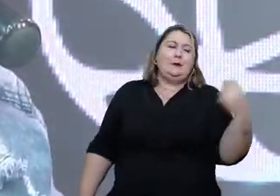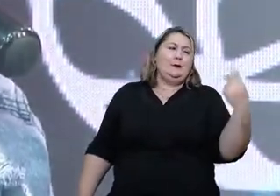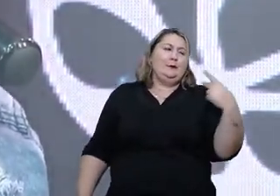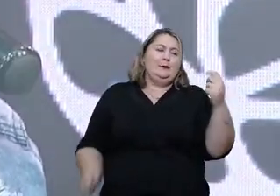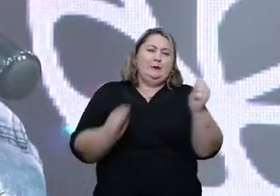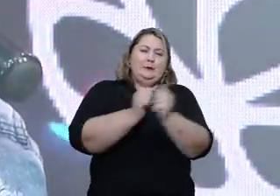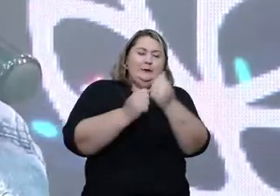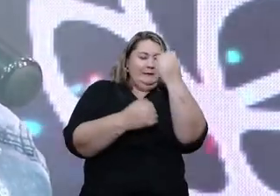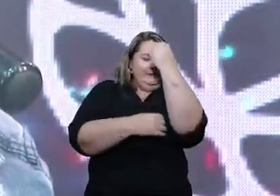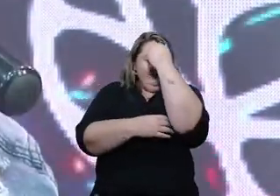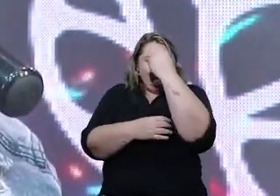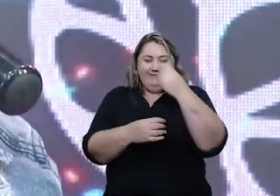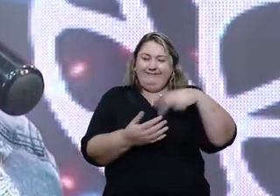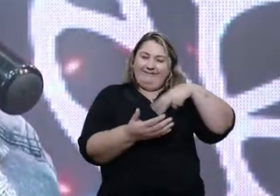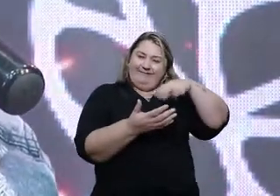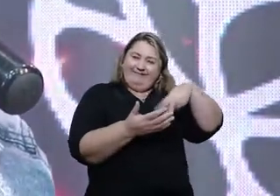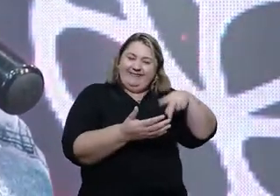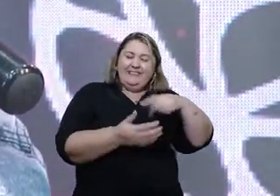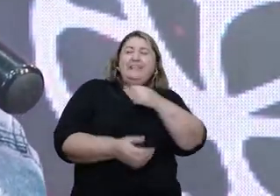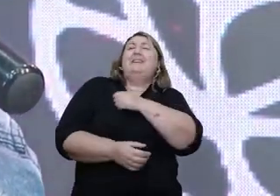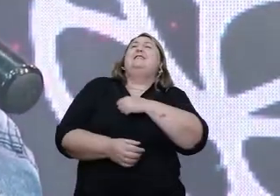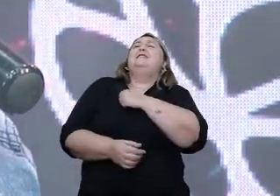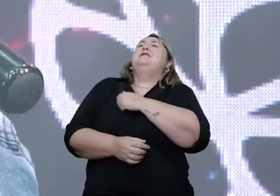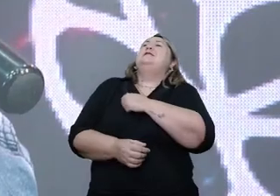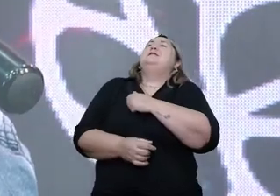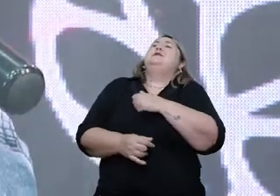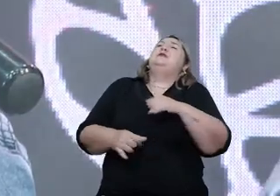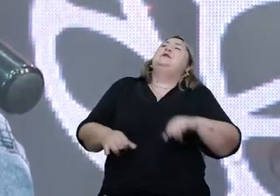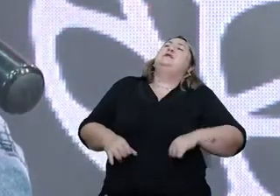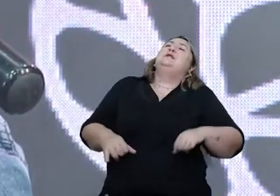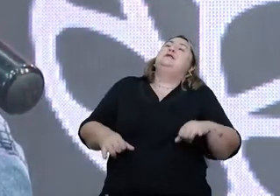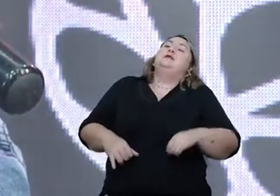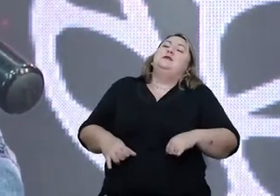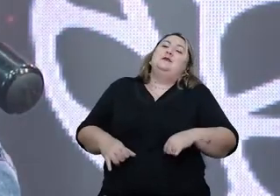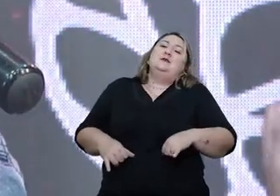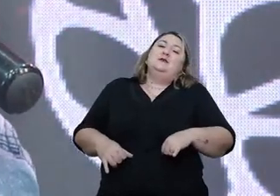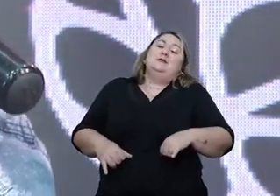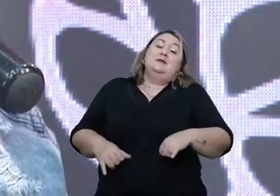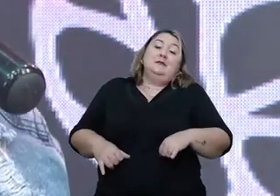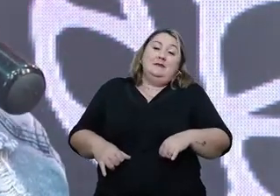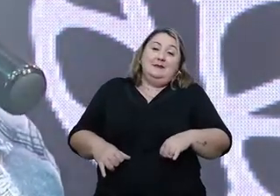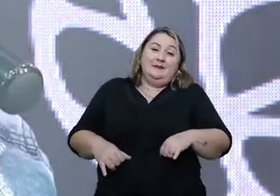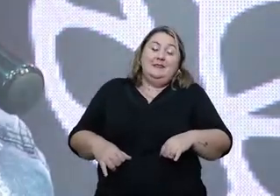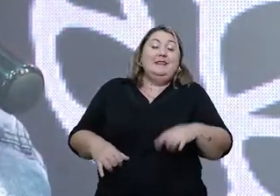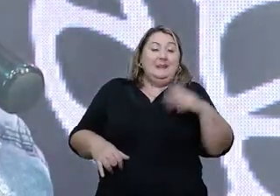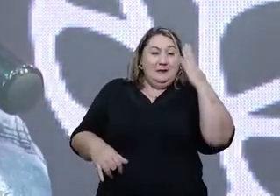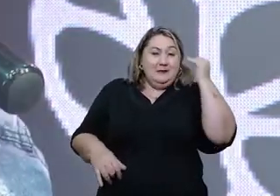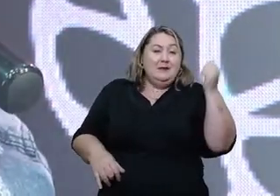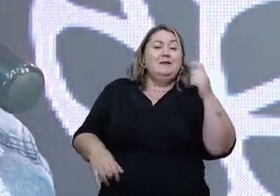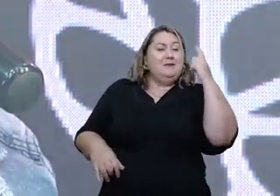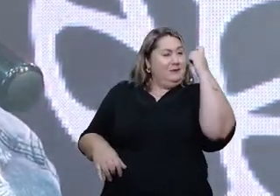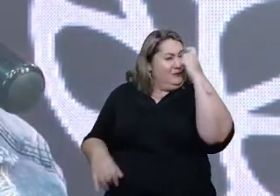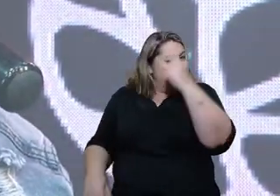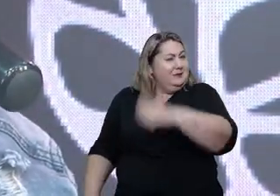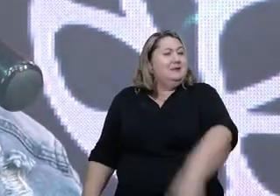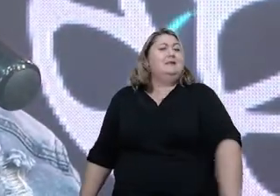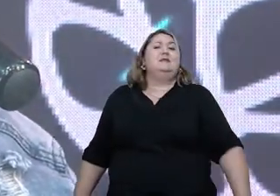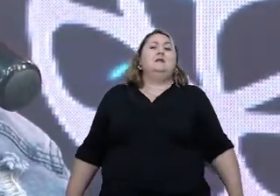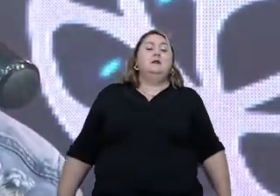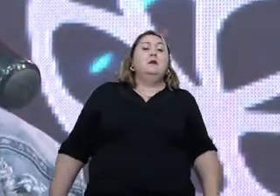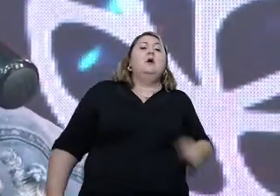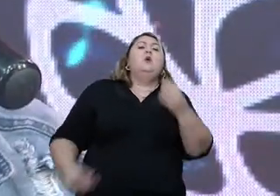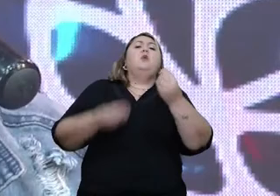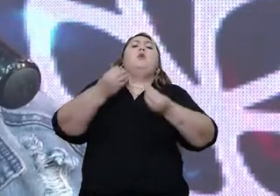Piorar era aquela que a gente dançava. A saudade bateu e você deixou. É, eu sei, tá